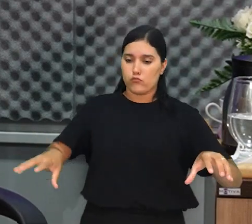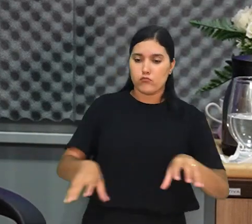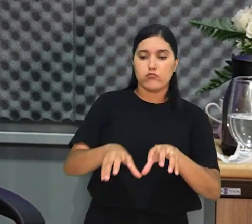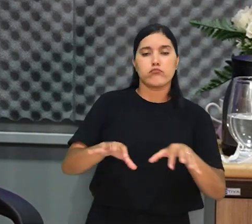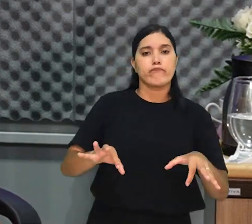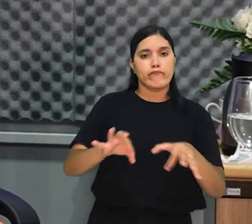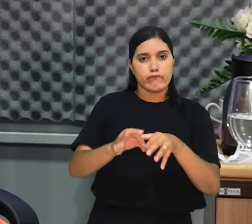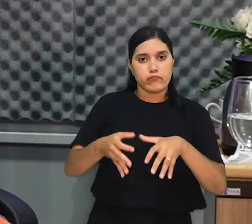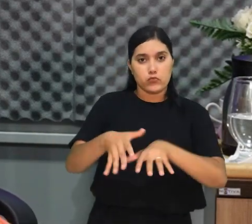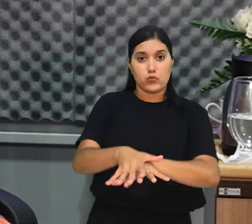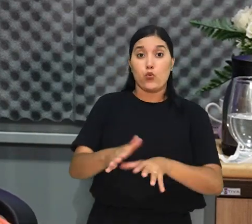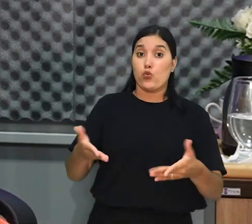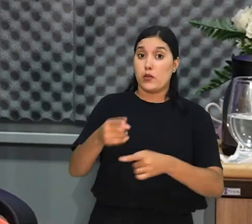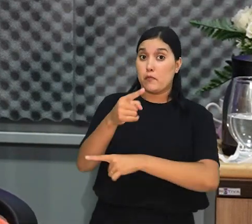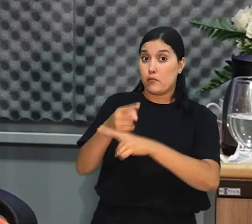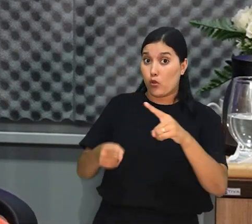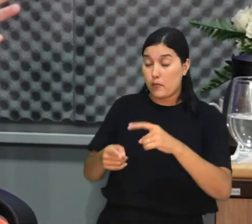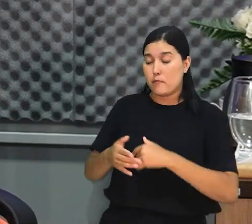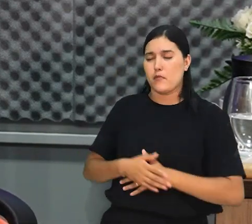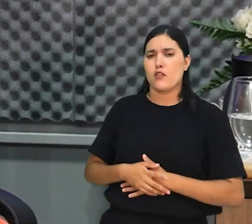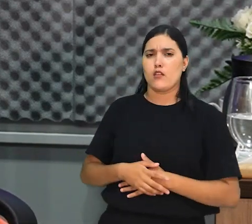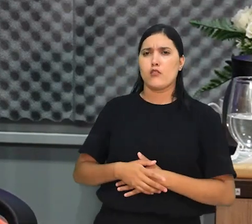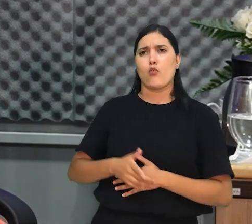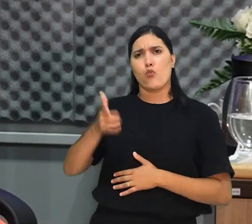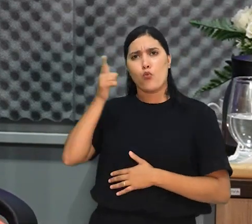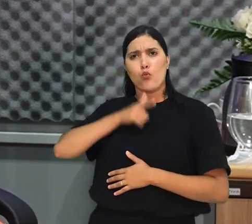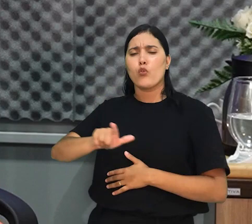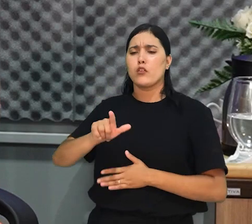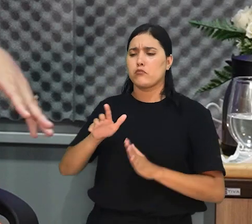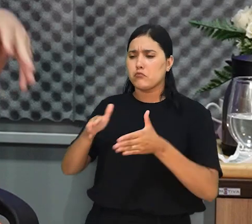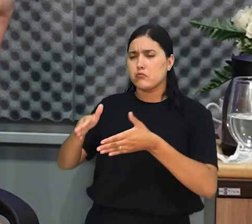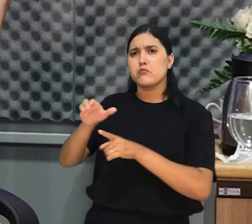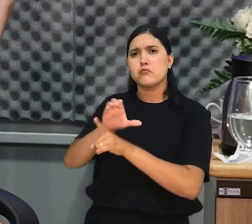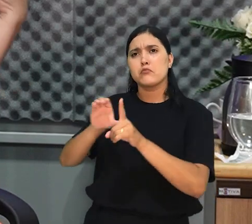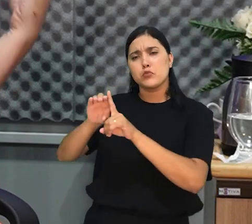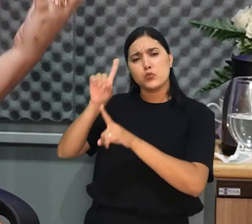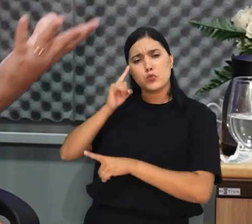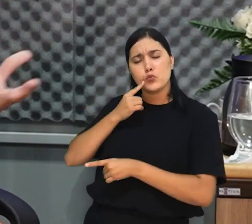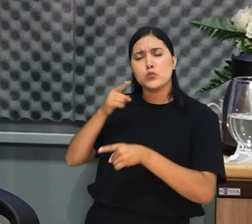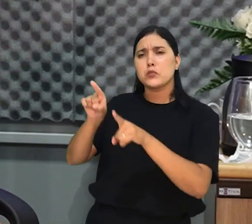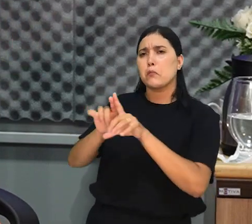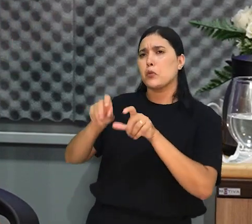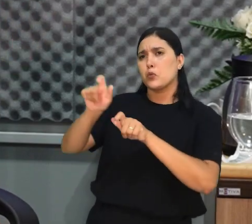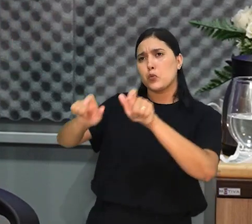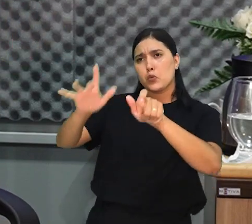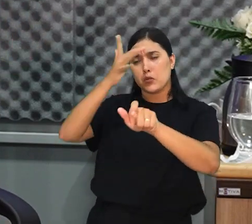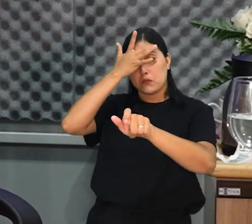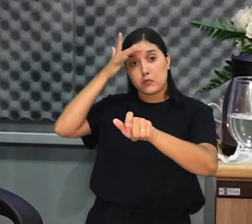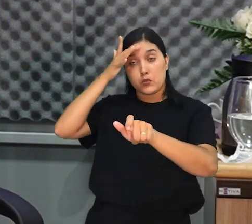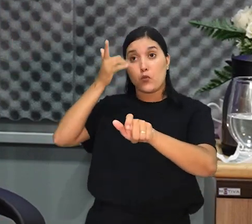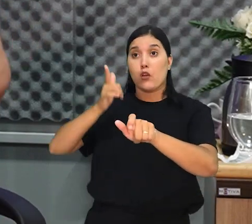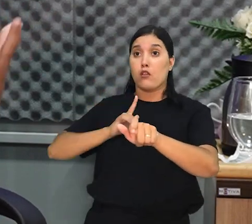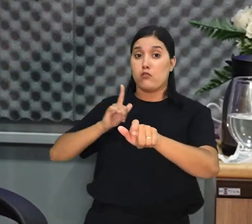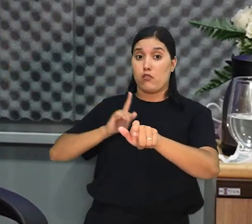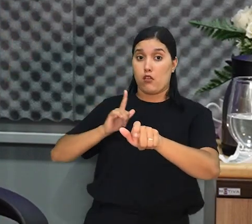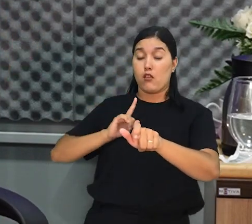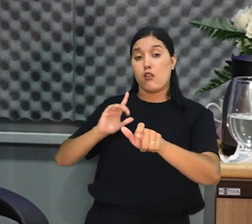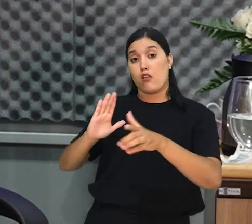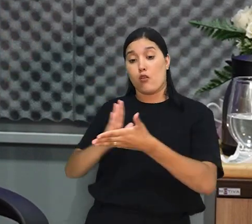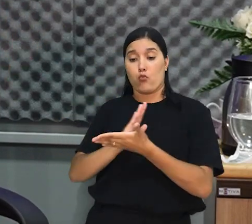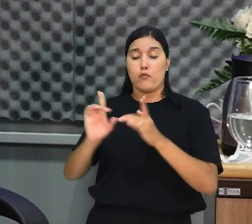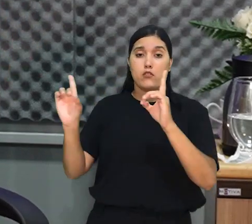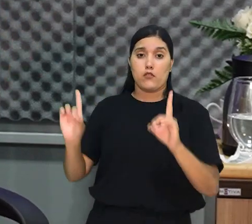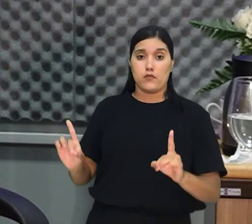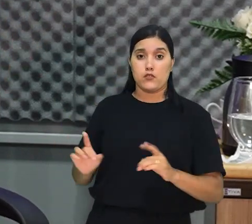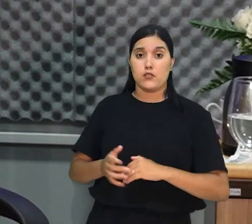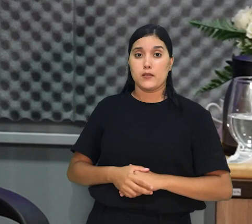isso é proibido. Então é mais uma conquista, não só, né, para a comunidade surda, como para todos que têm toda a classe, né, da